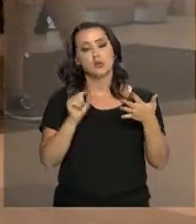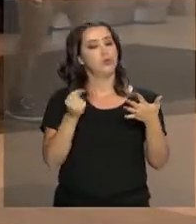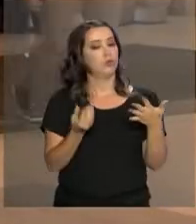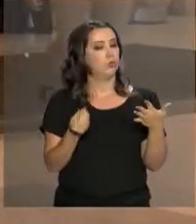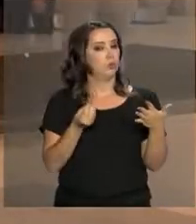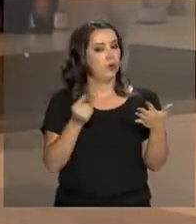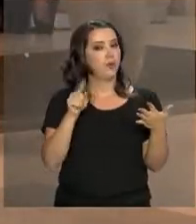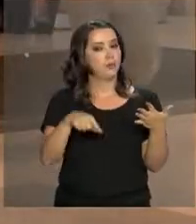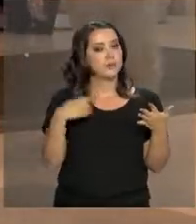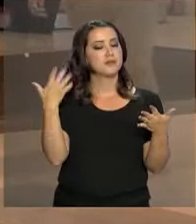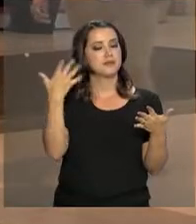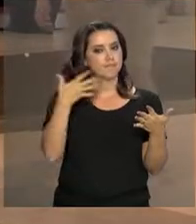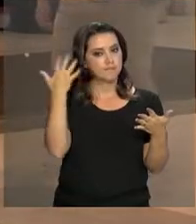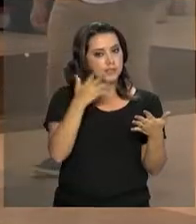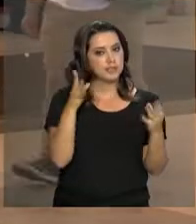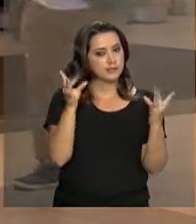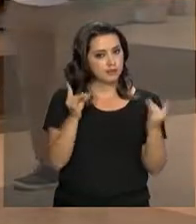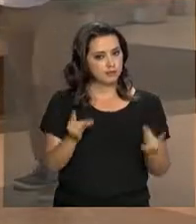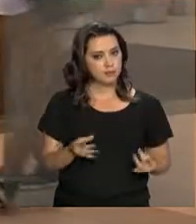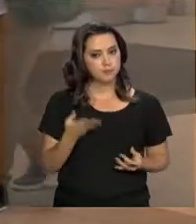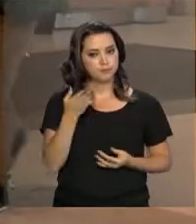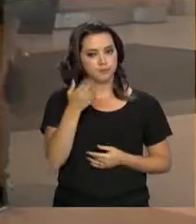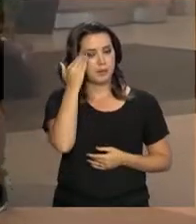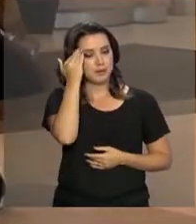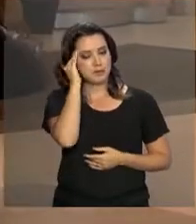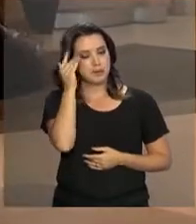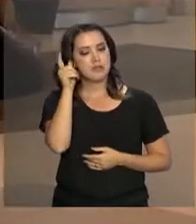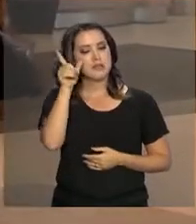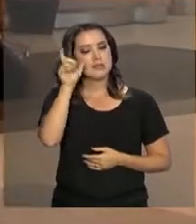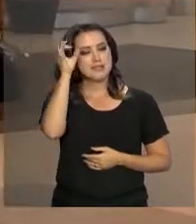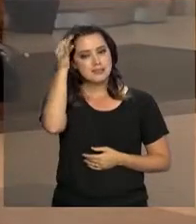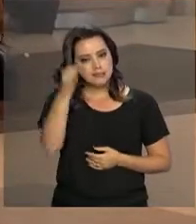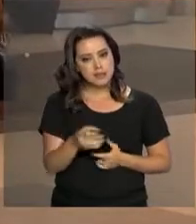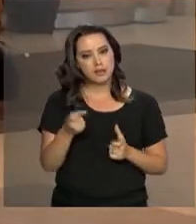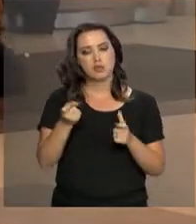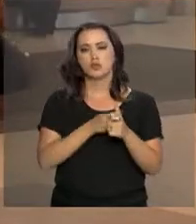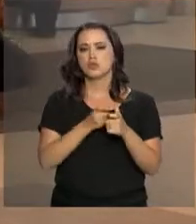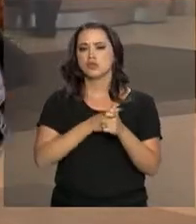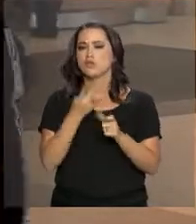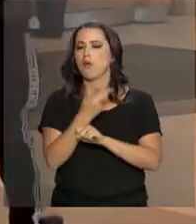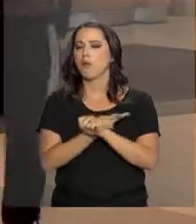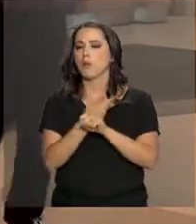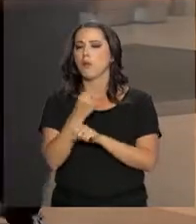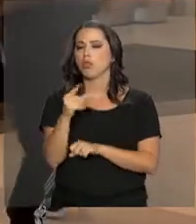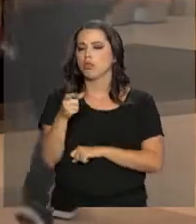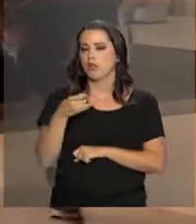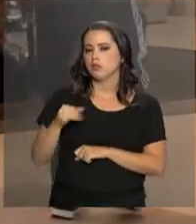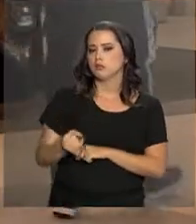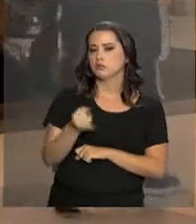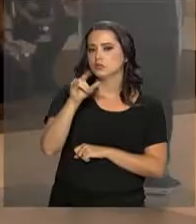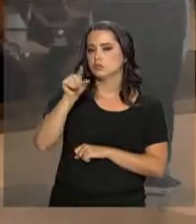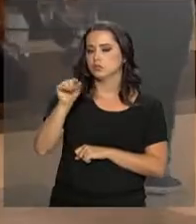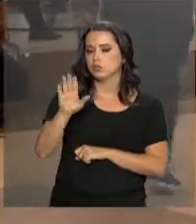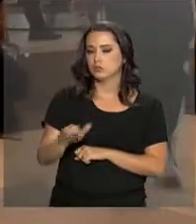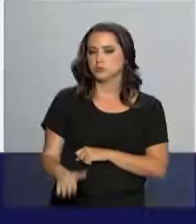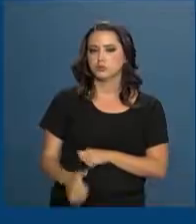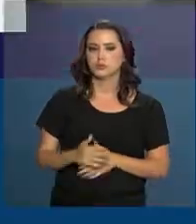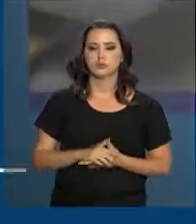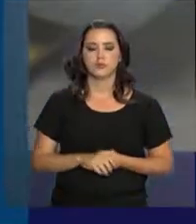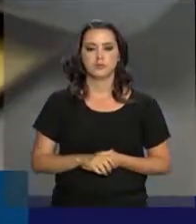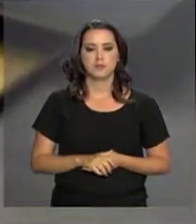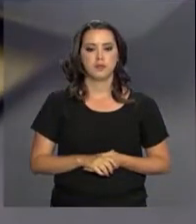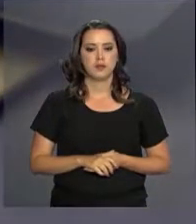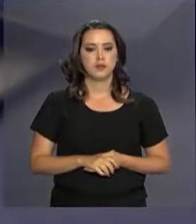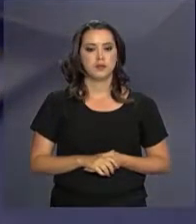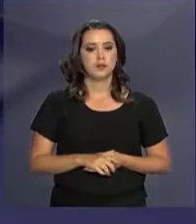de cartão de crédito compreendam as suas dívidas e busquem por opções de taxas de juros mais baratas para